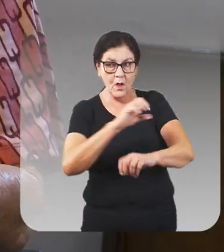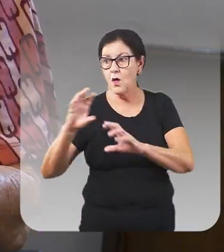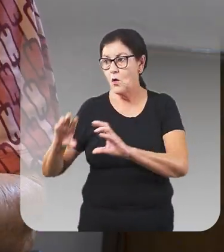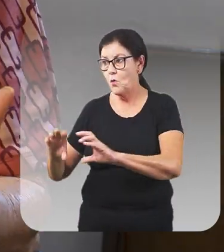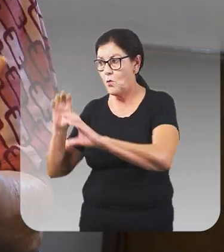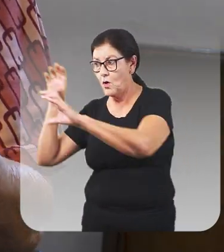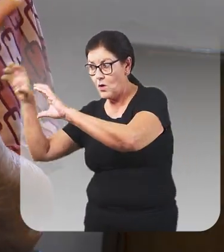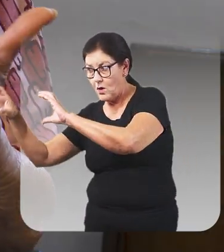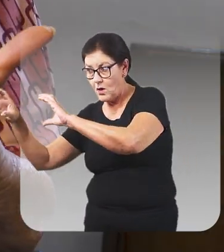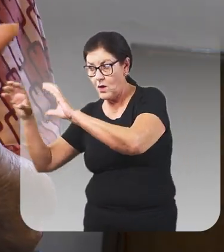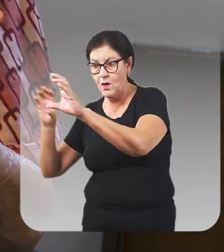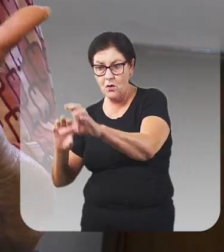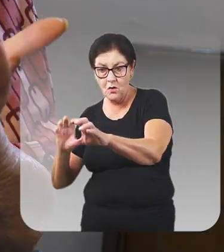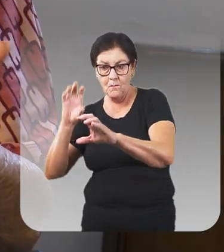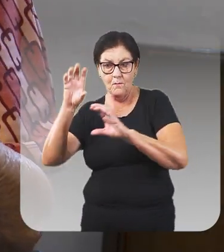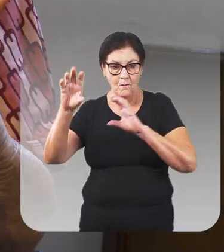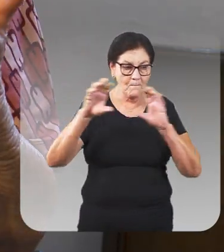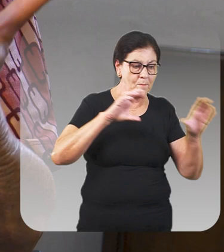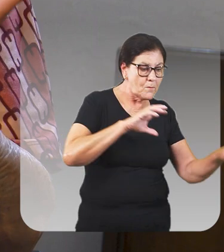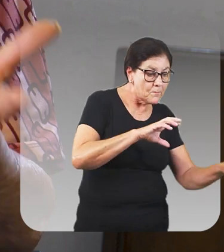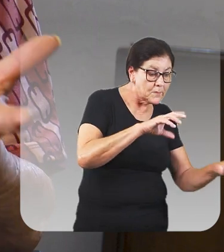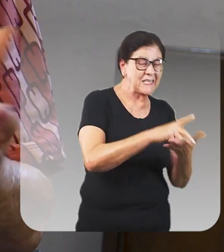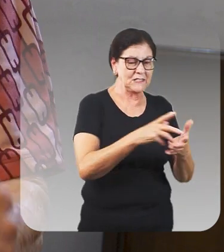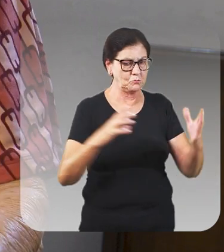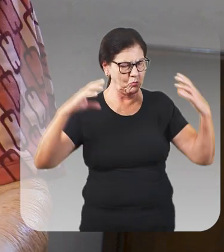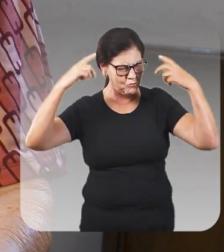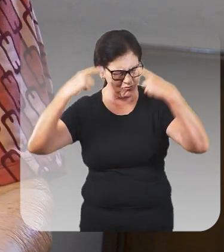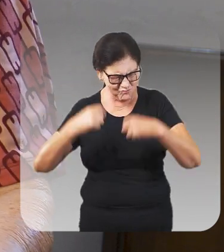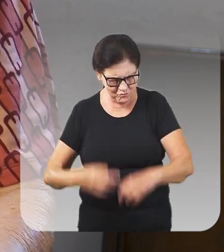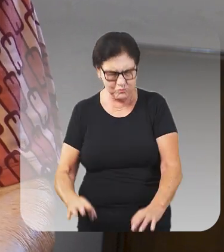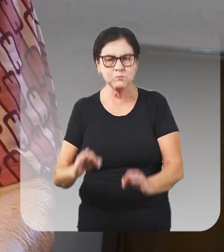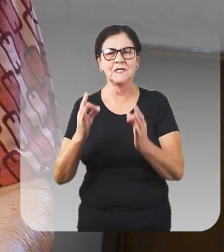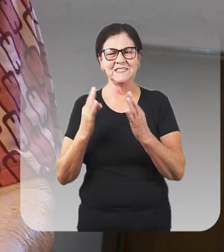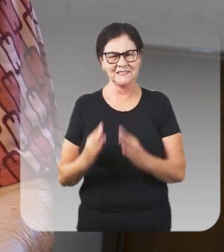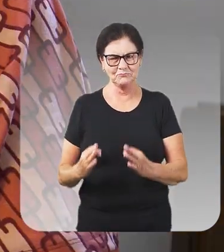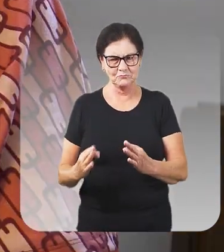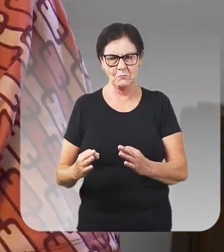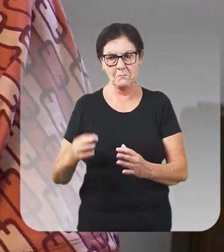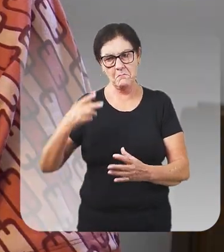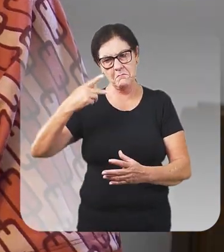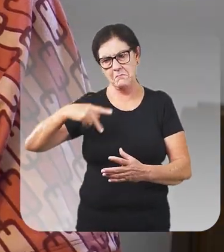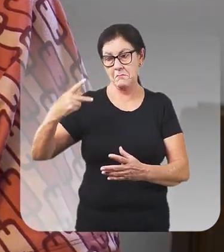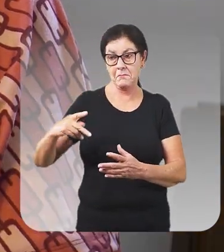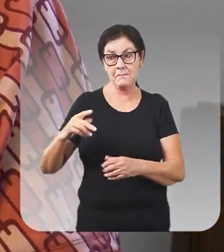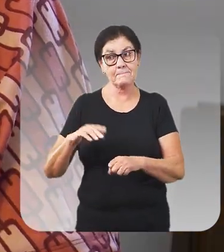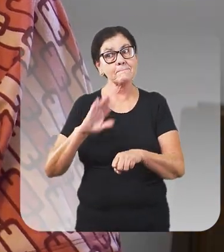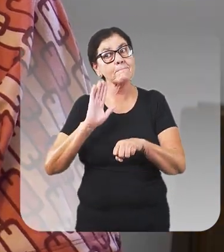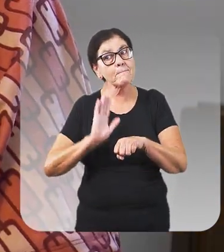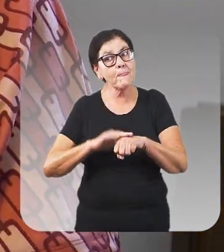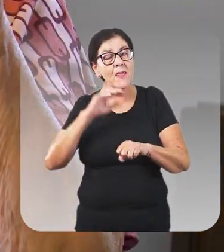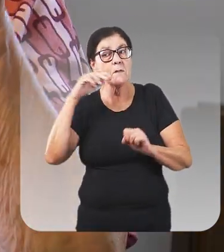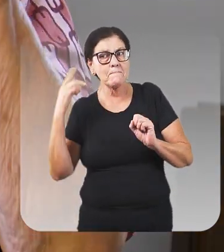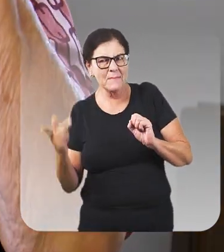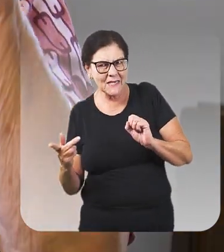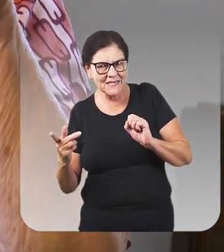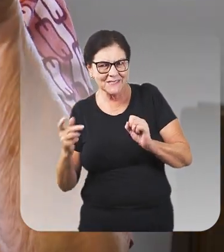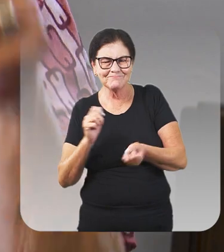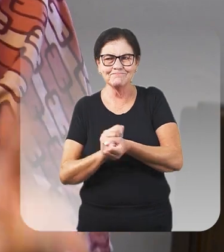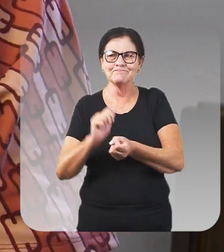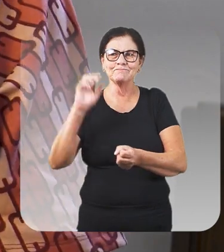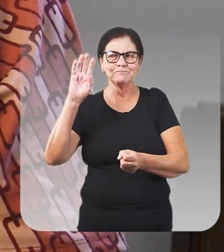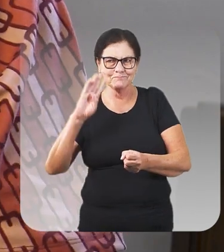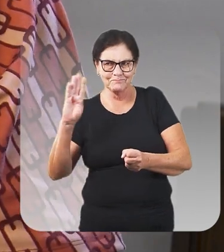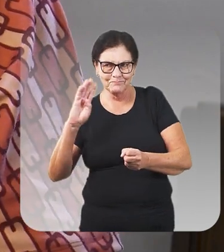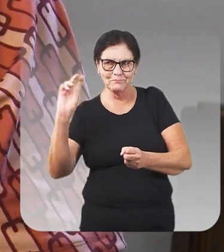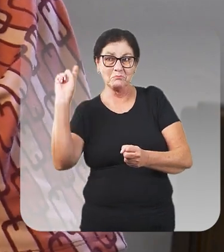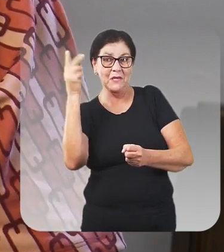Então, essas oligarquias é que dominavam a política brasileira. Mas, embora, entre